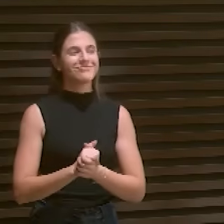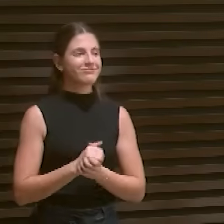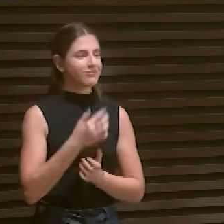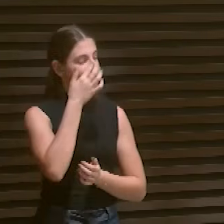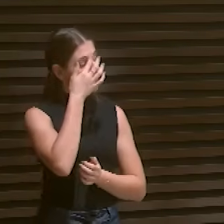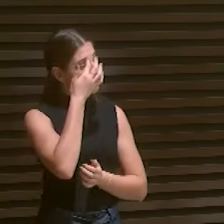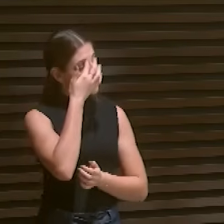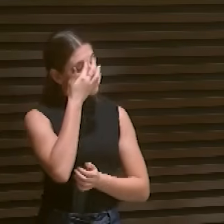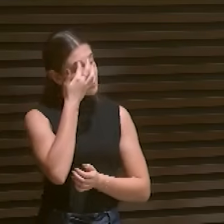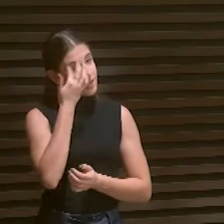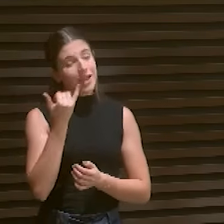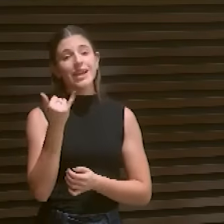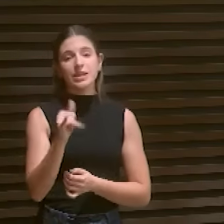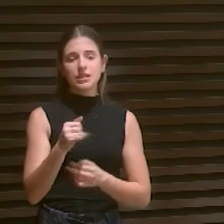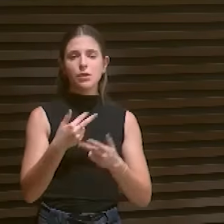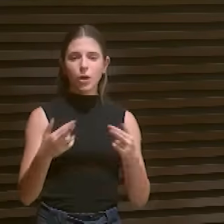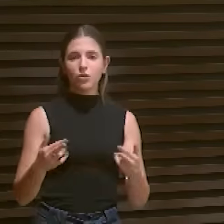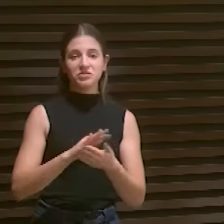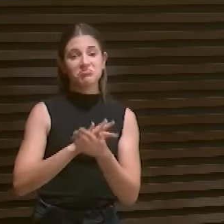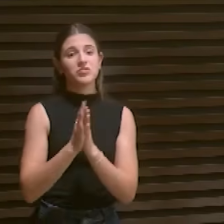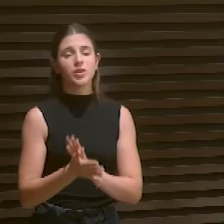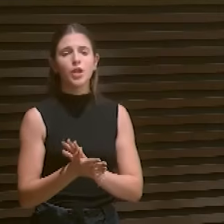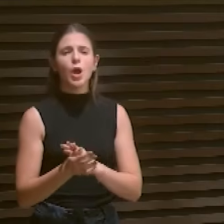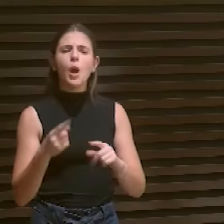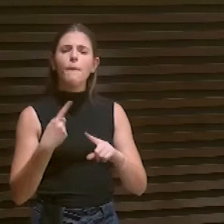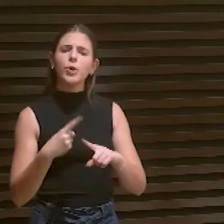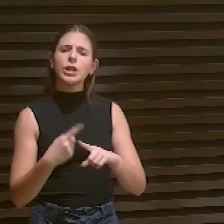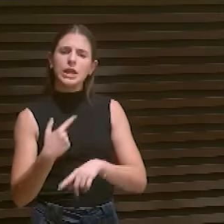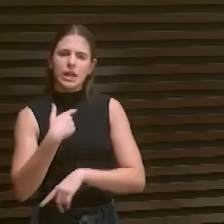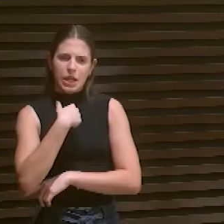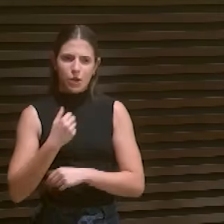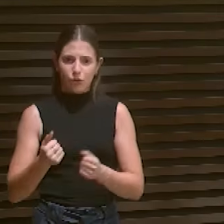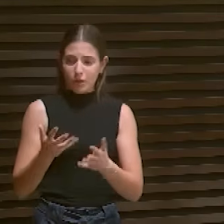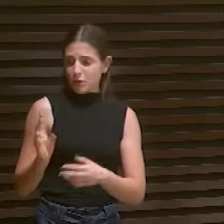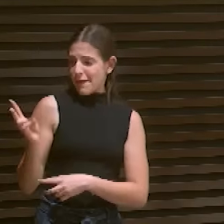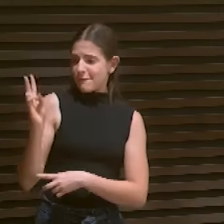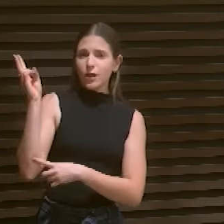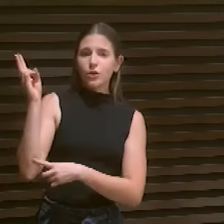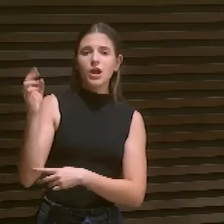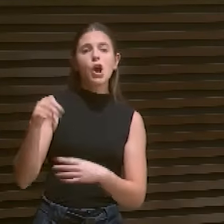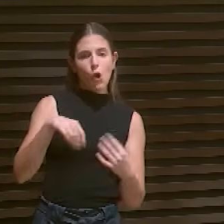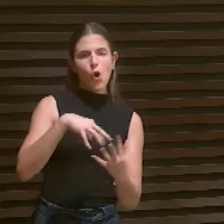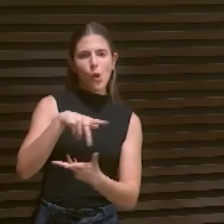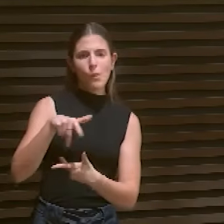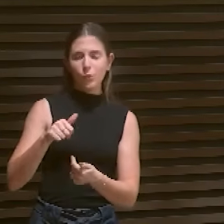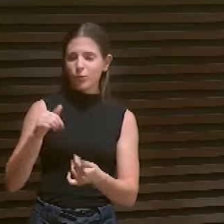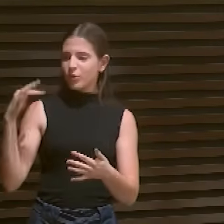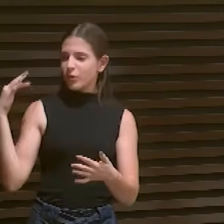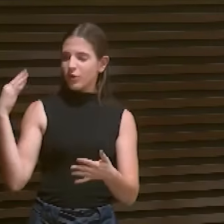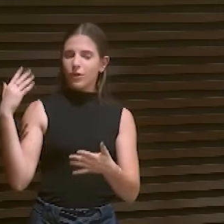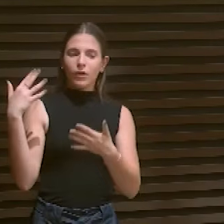E se é algo que será destruído, por que eu estou dando tanto valor assim? O mundo está passando, afirma João. O